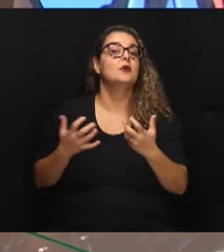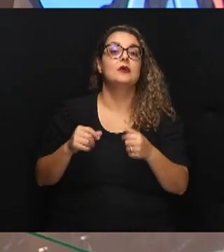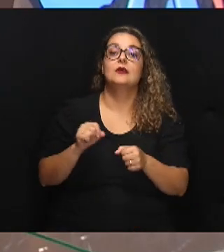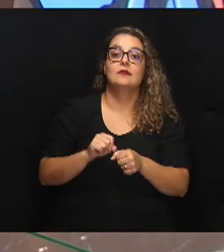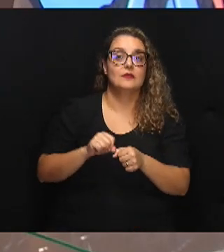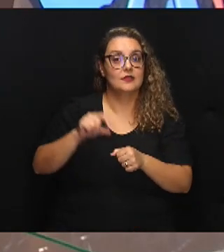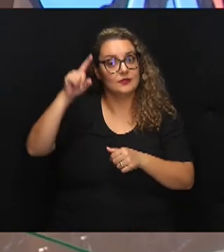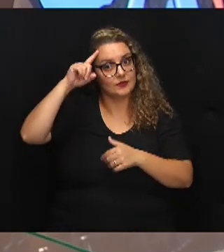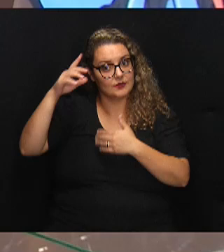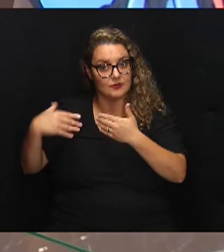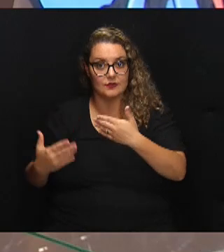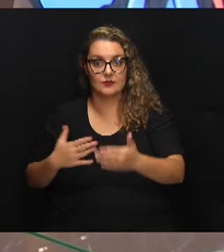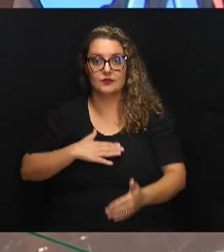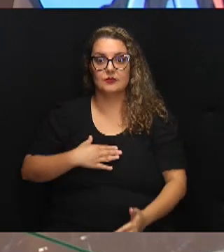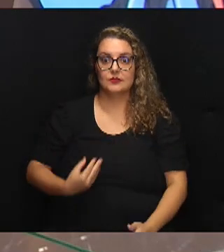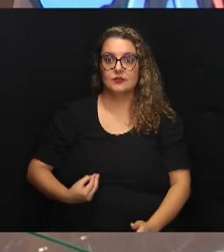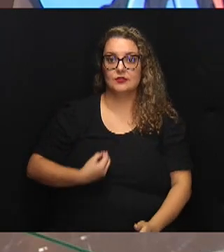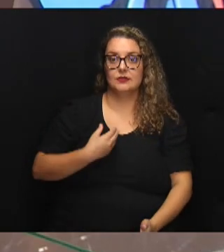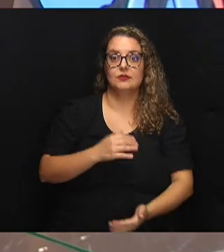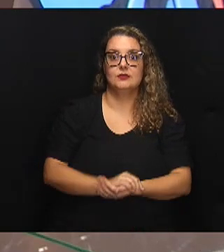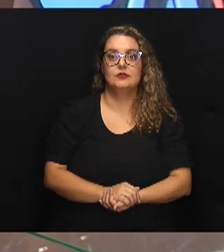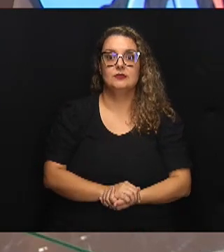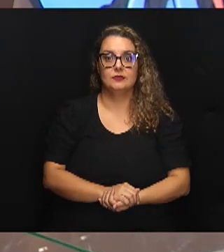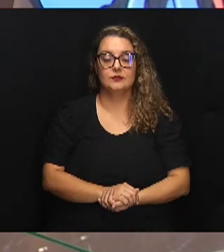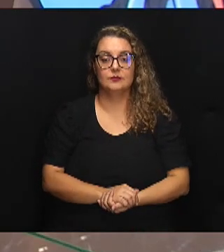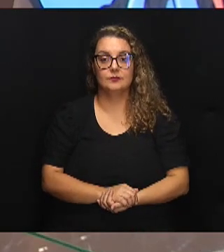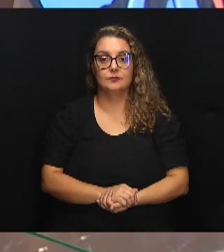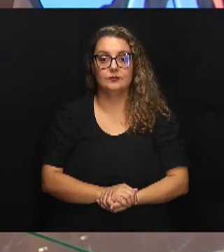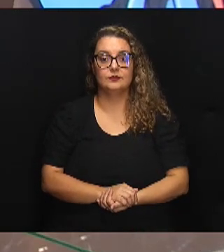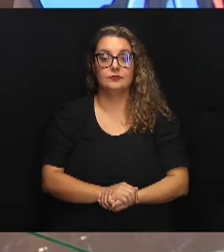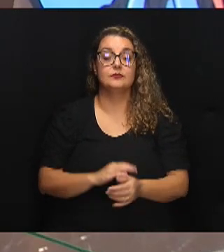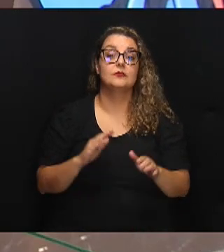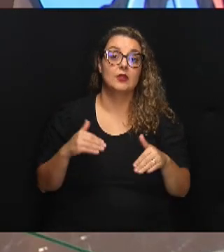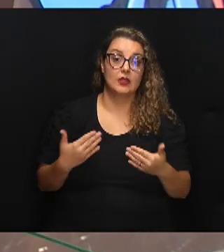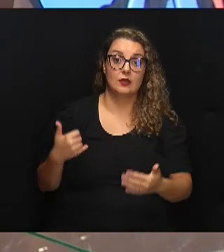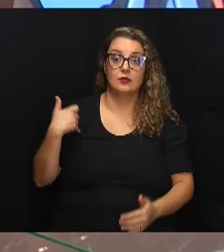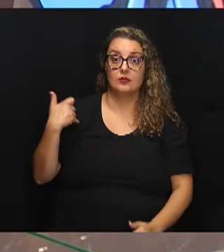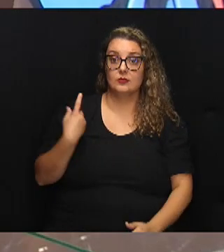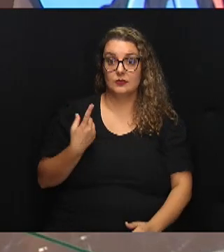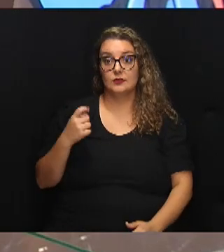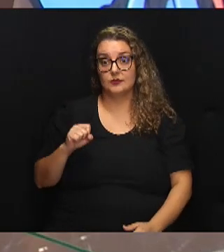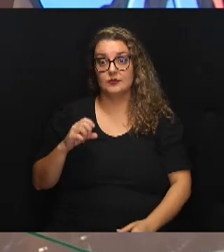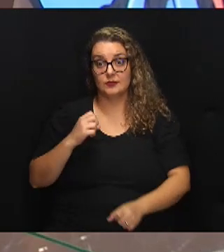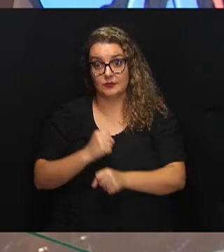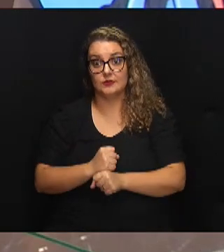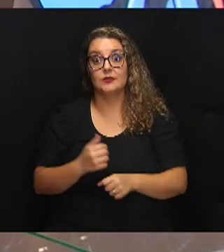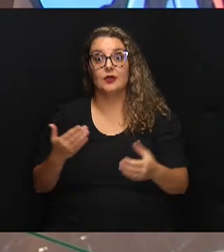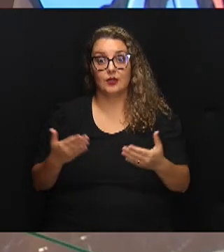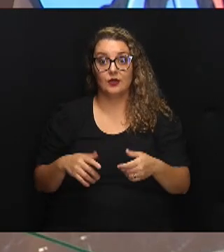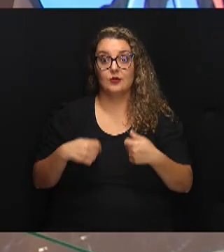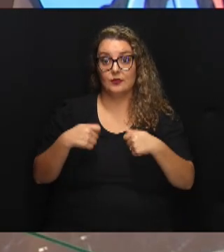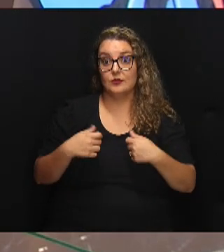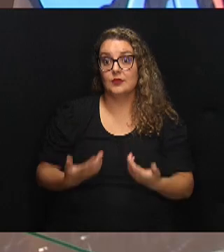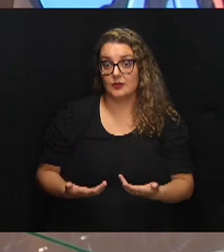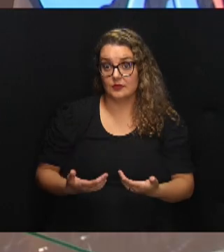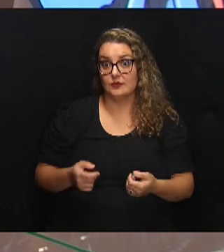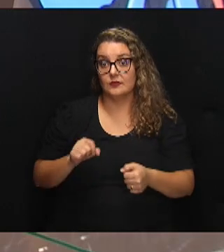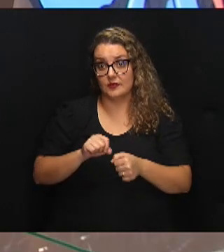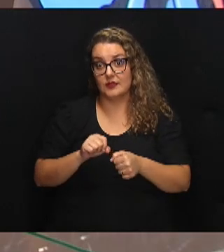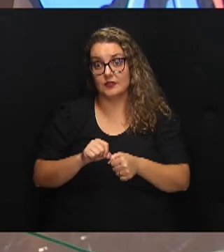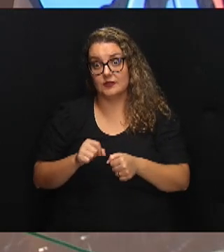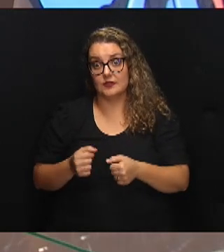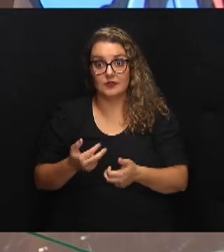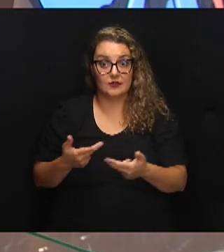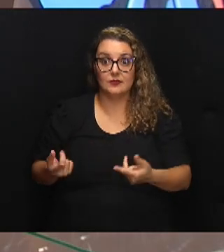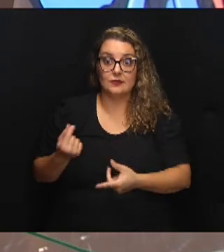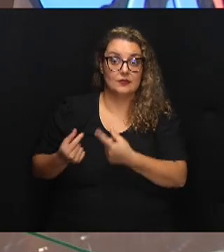os dias da minha vida. E quando eu fiz 18 anos, eu falei, agora eu preciso fazer algo que ganhar dinheiro,